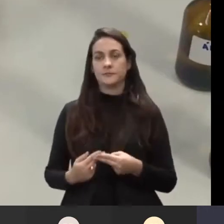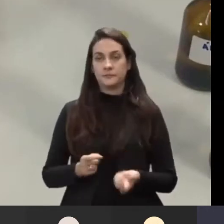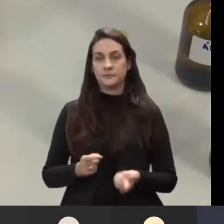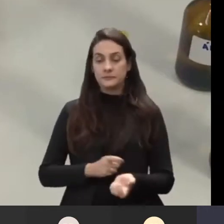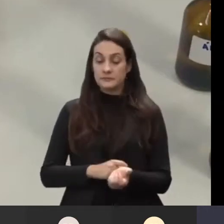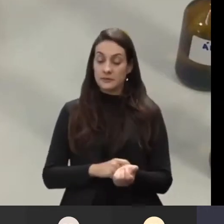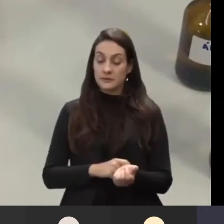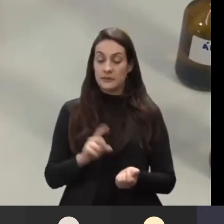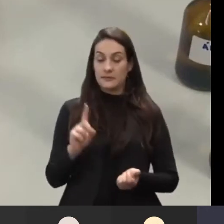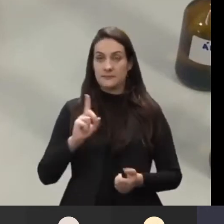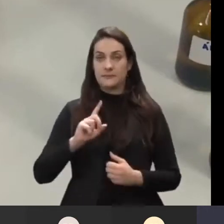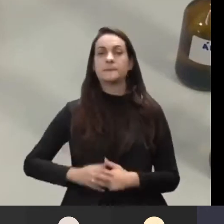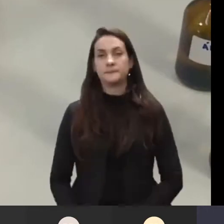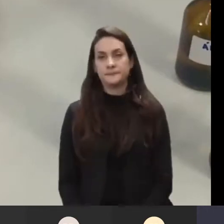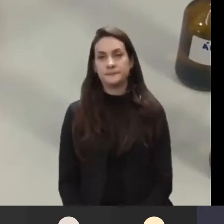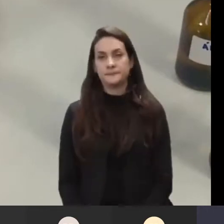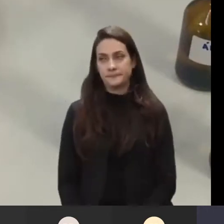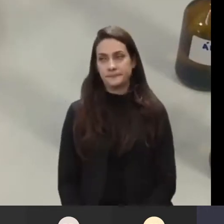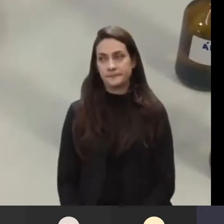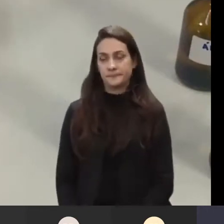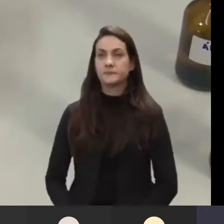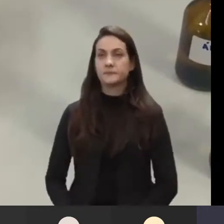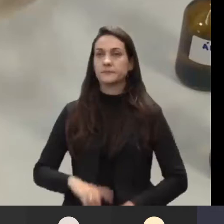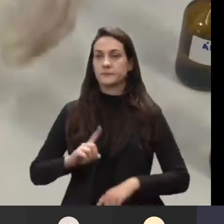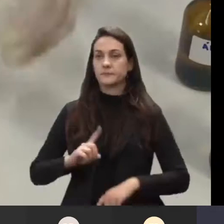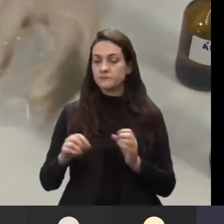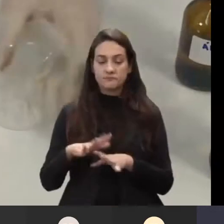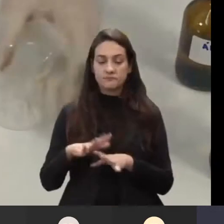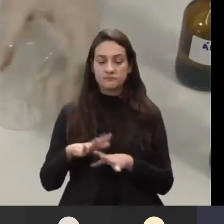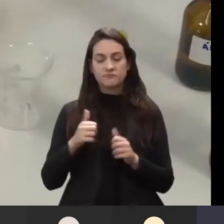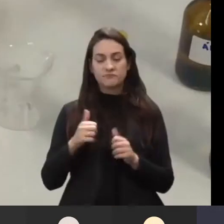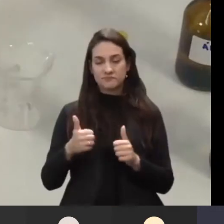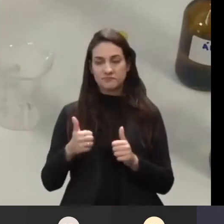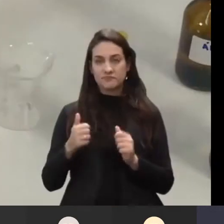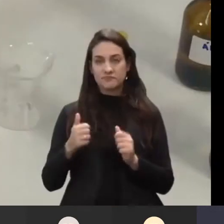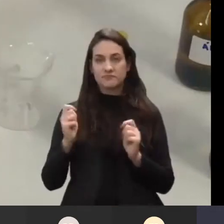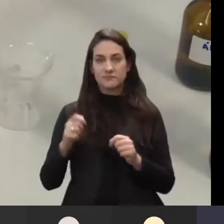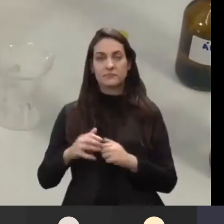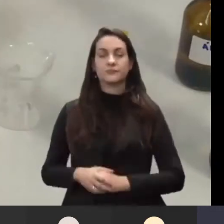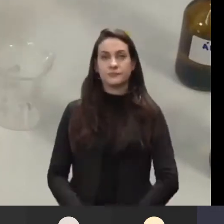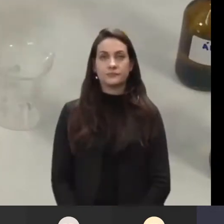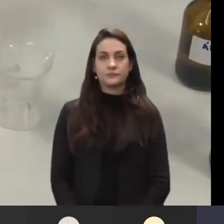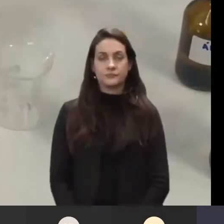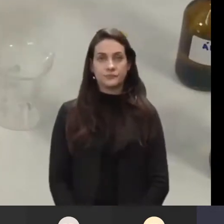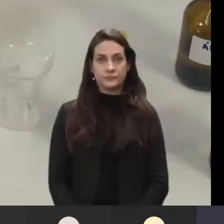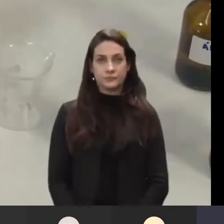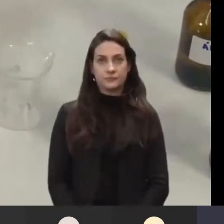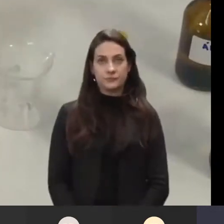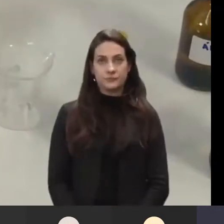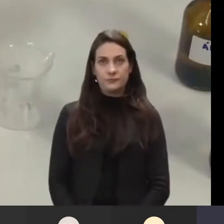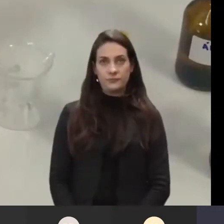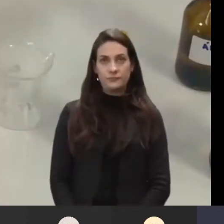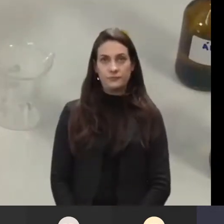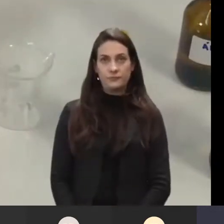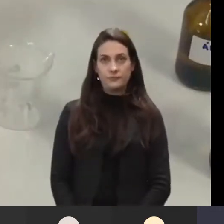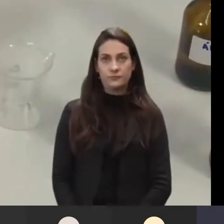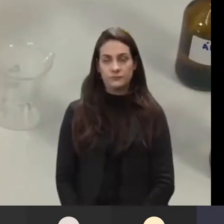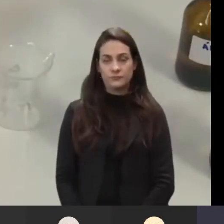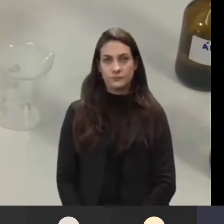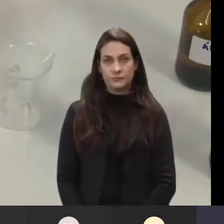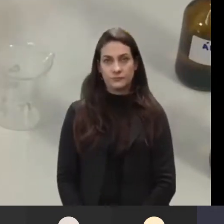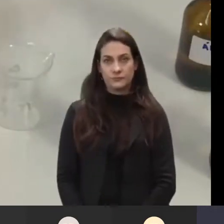não ficar nervoso, nem desesperado, que vai dar certo. Então, você vai pegar ali o